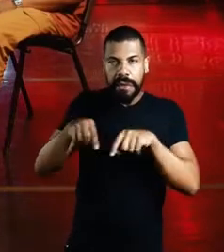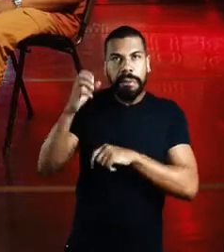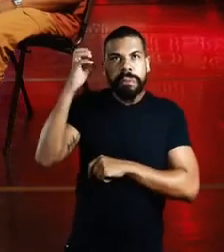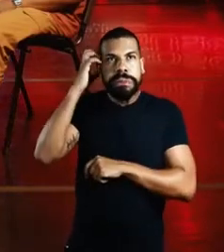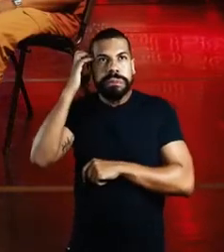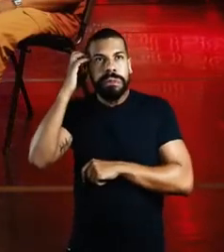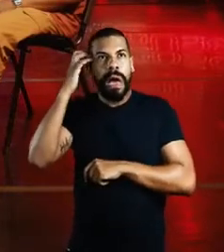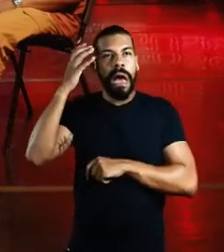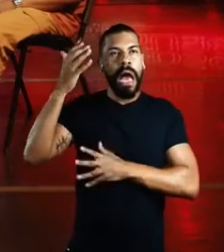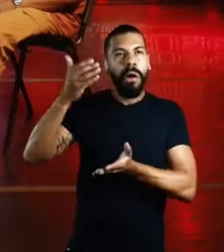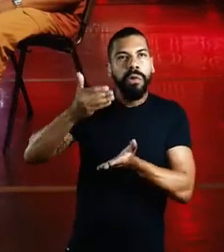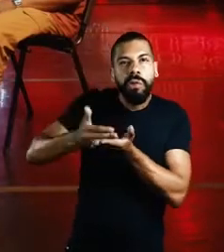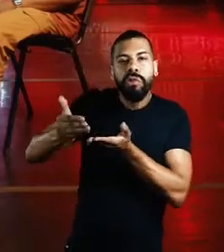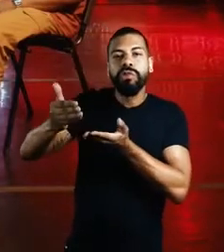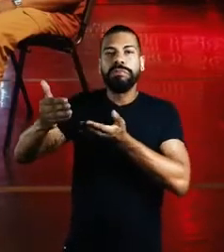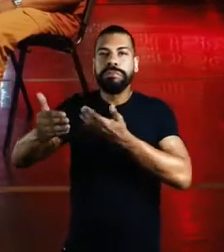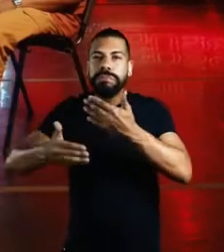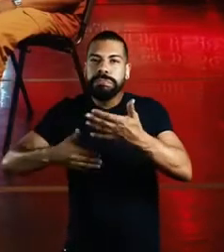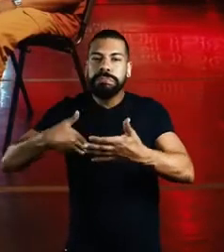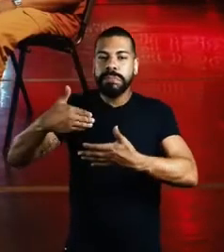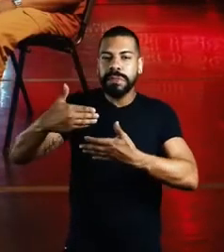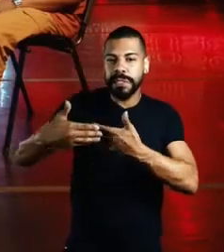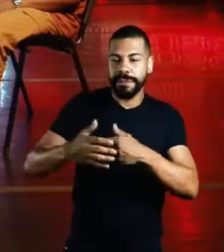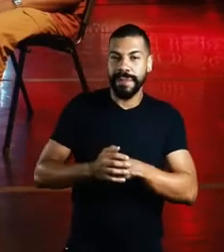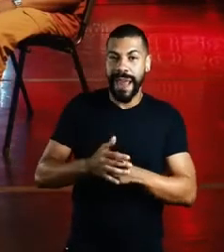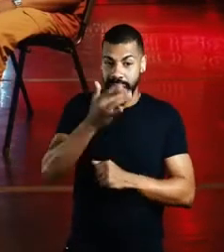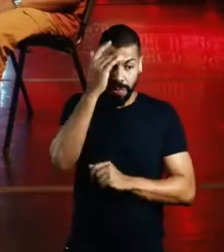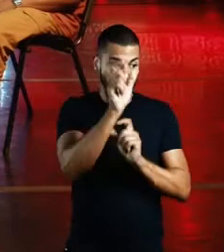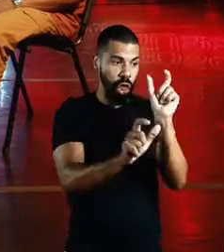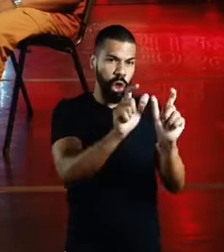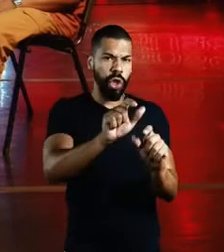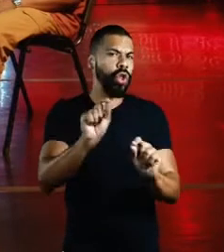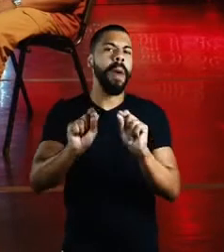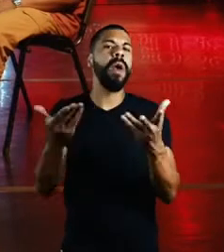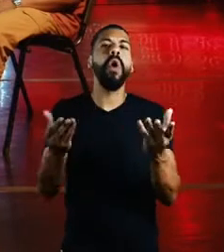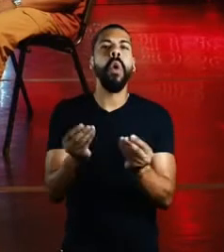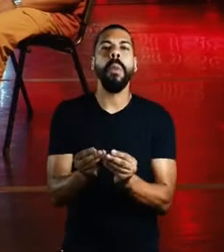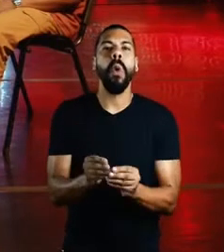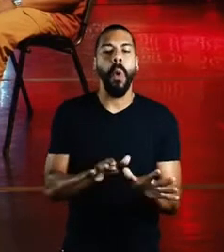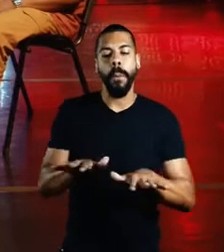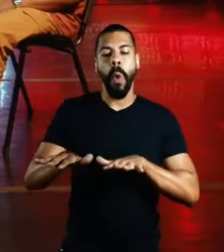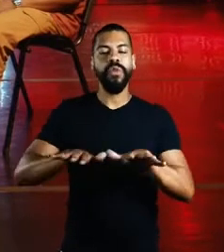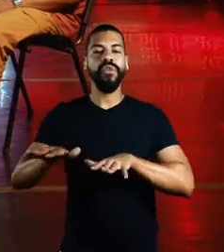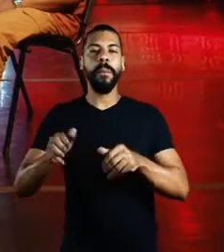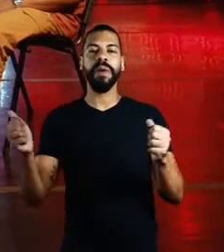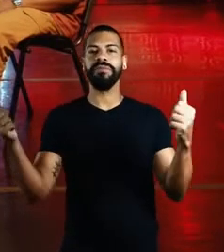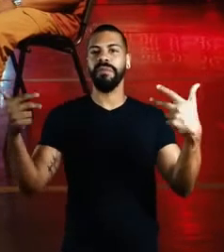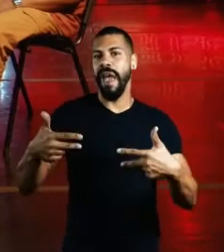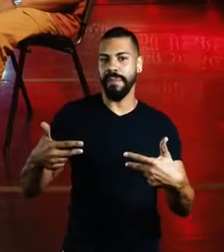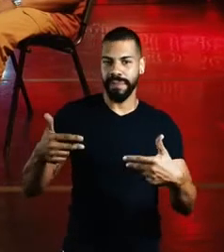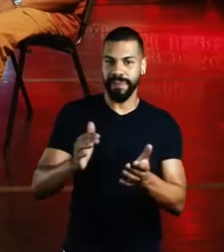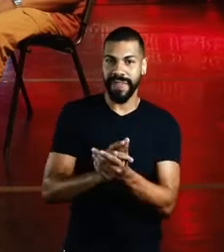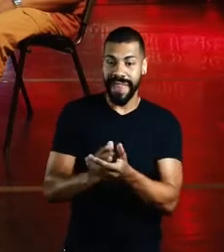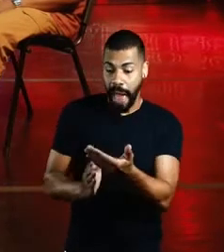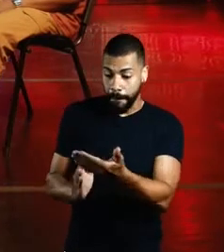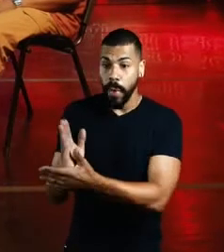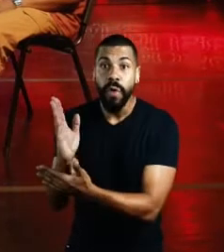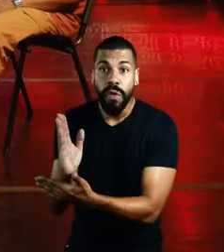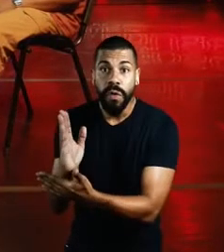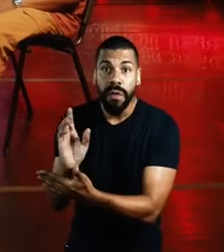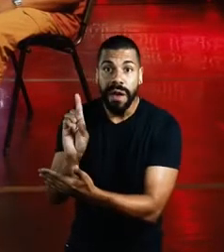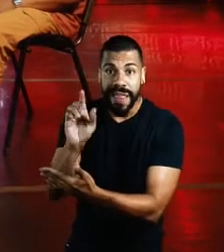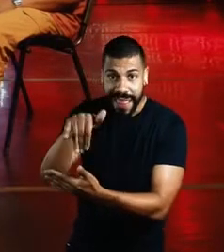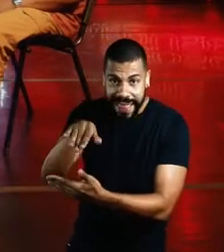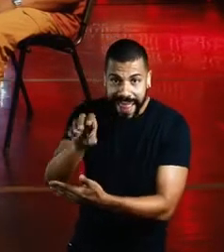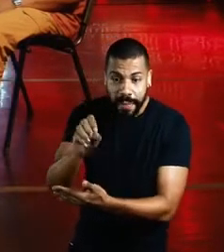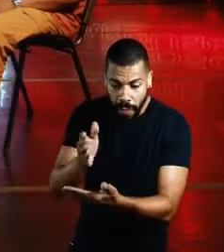né, meu? Aí começou aquela coisa, porque os caras também não sabiam qual é que era do rap, né? Bom, fizemos a demo, da demo fomos aprovados, né, Crim? Os caras falaram, vocês